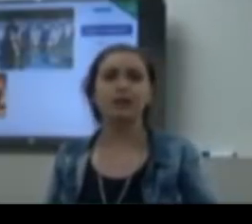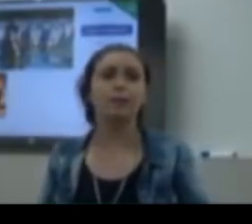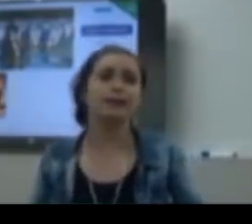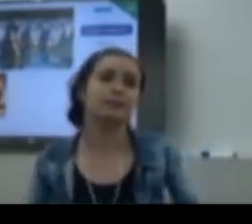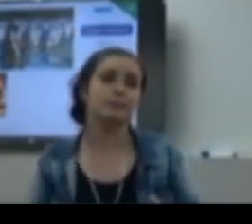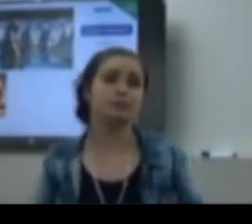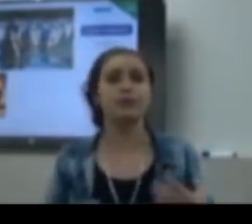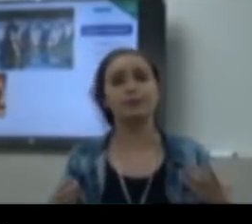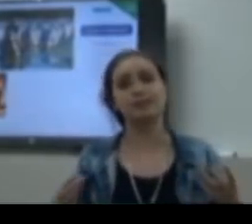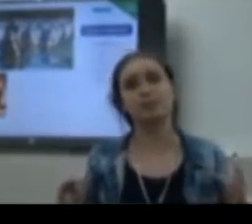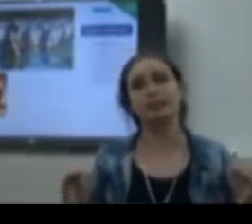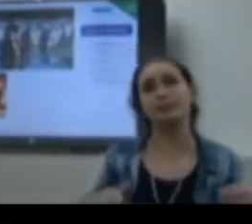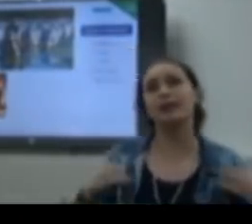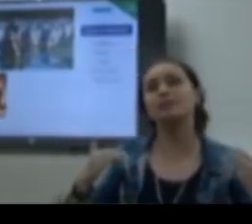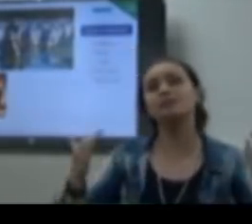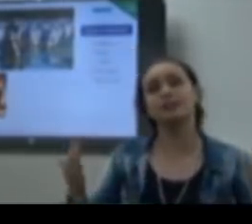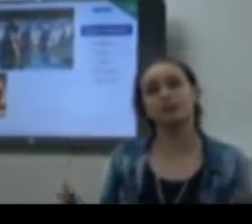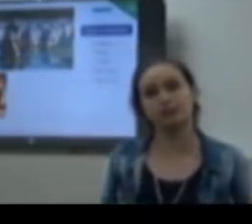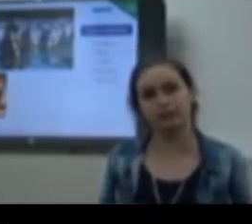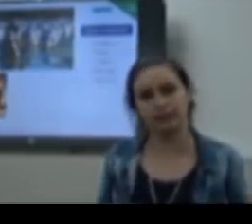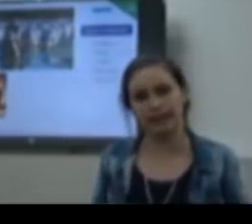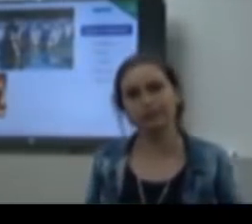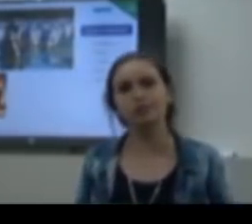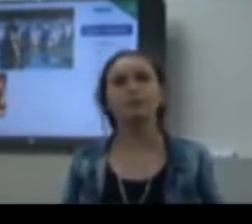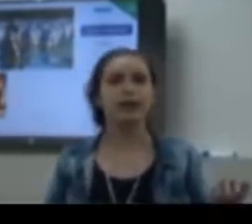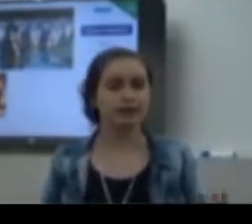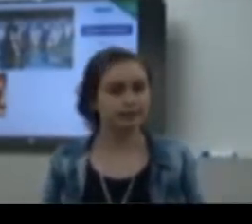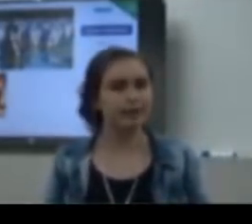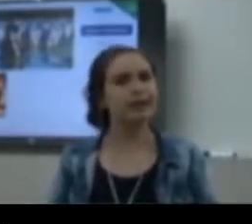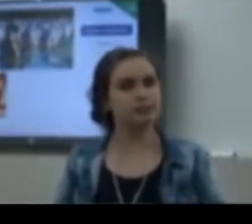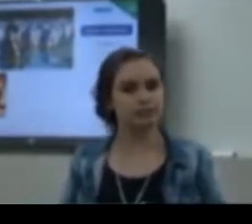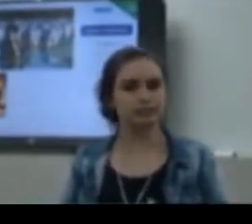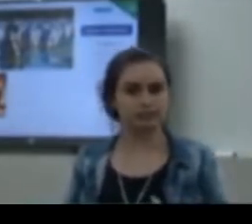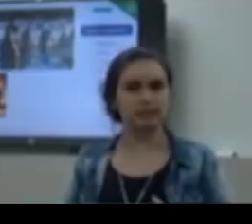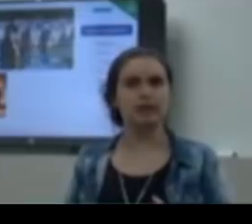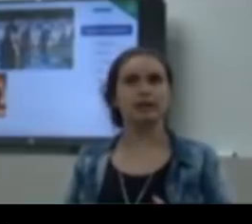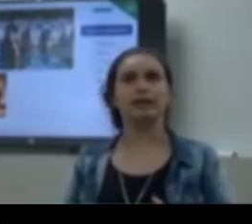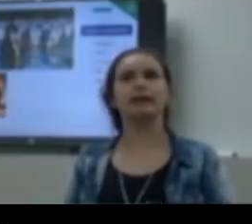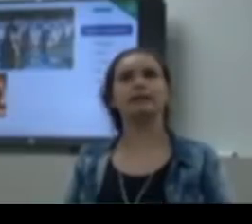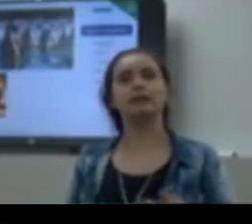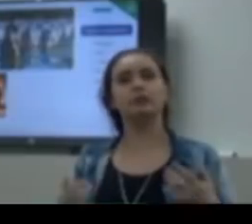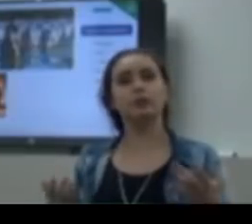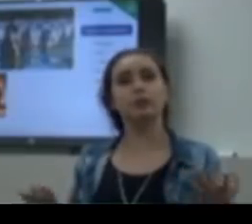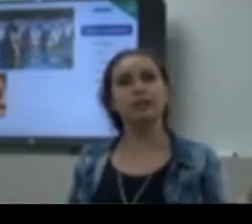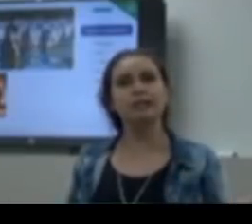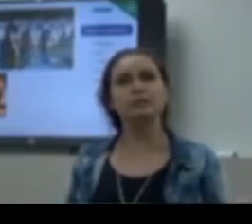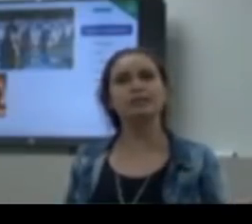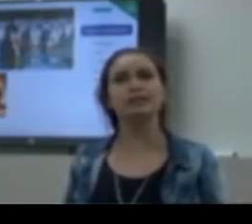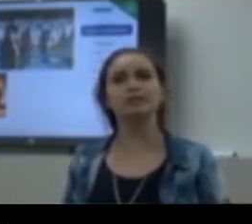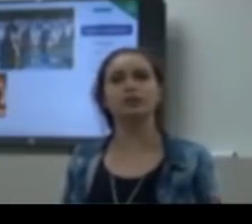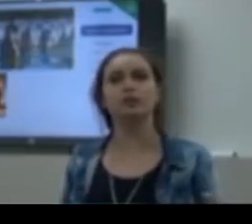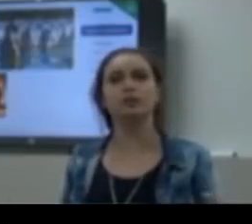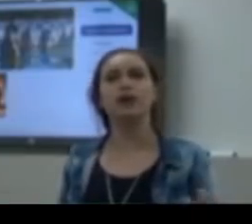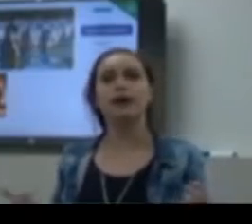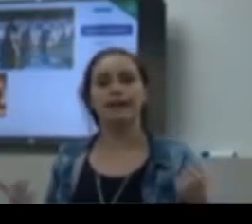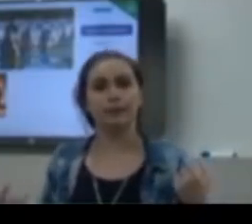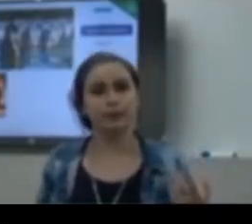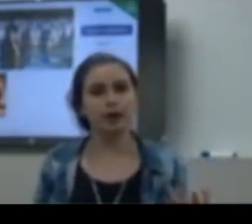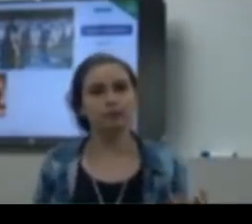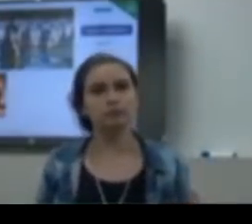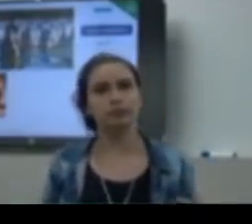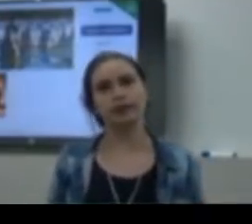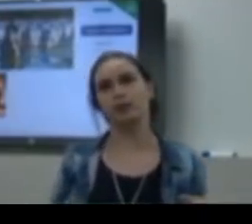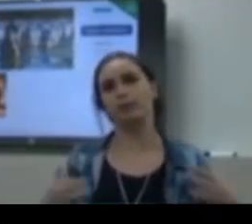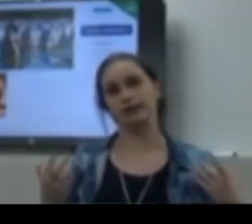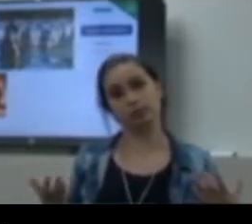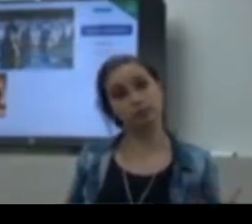tá? Então, a pesca esportiva, apesar de parecer menos danosa ao ambiente, ela também causa danos, né? E o turismo nessa região é